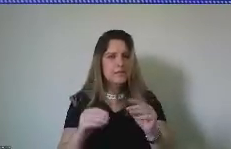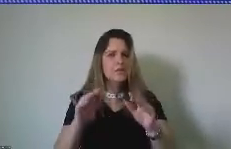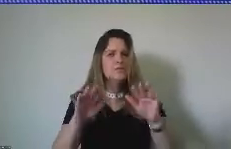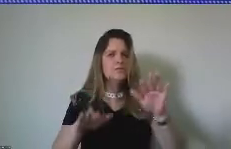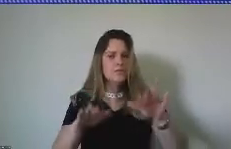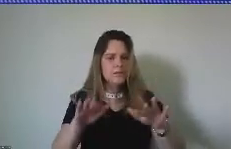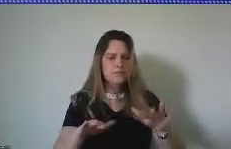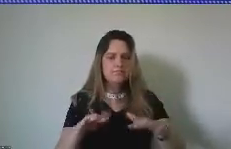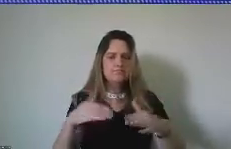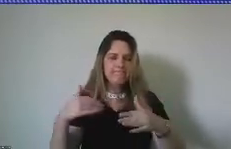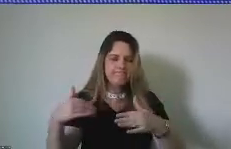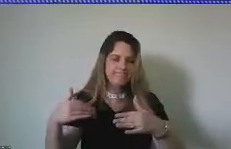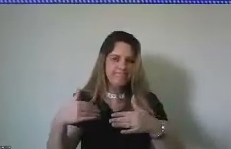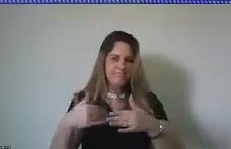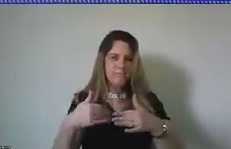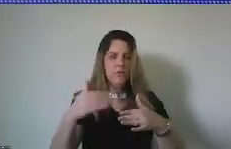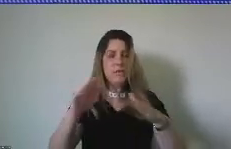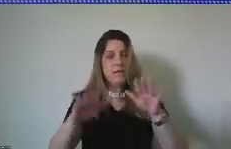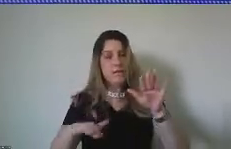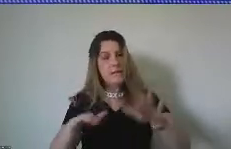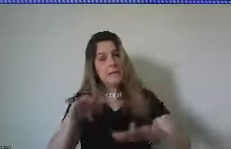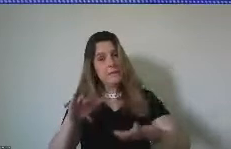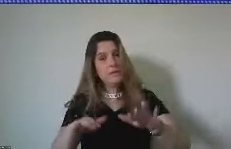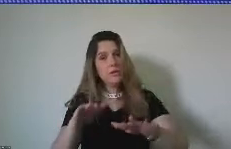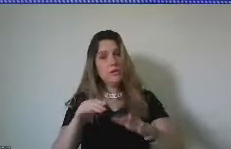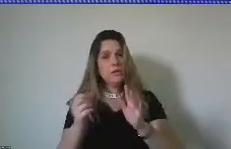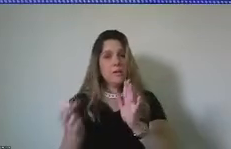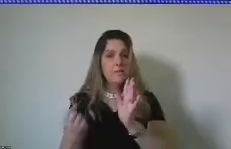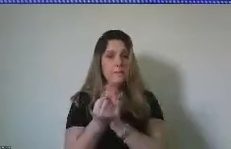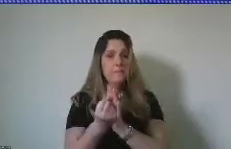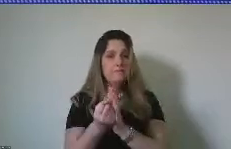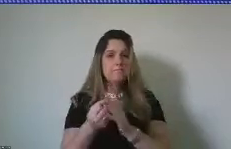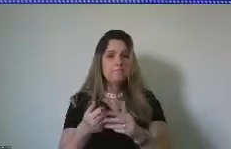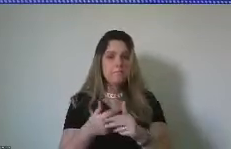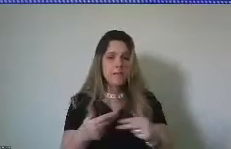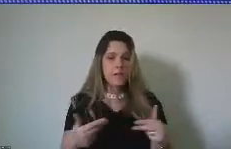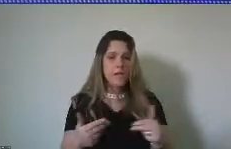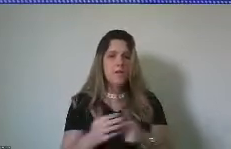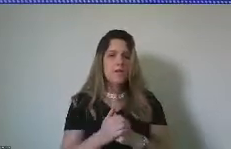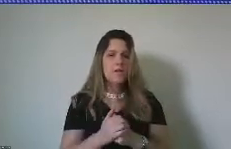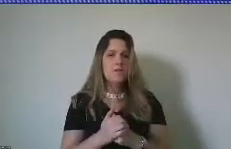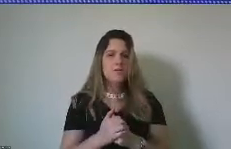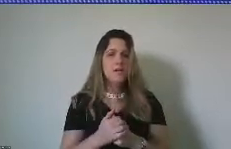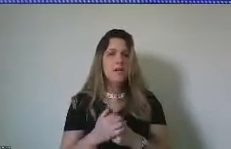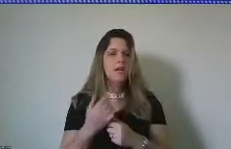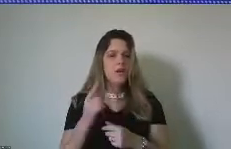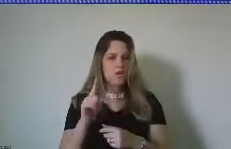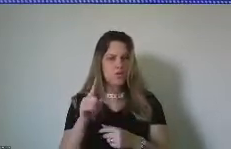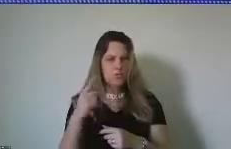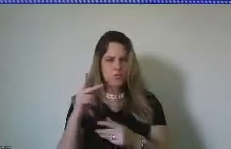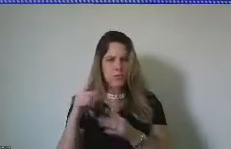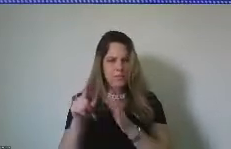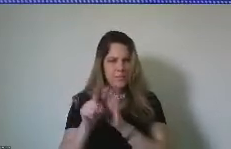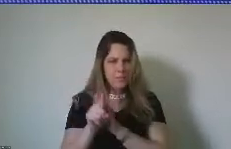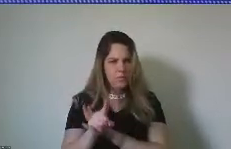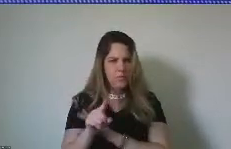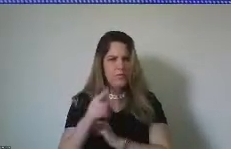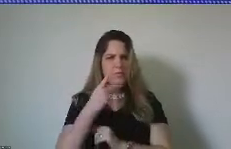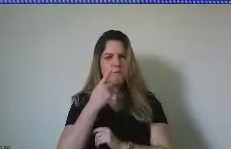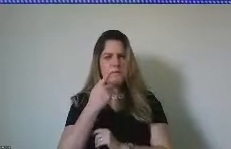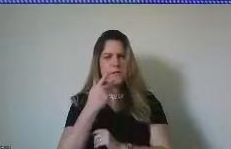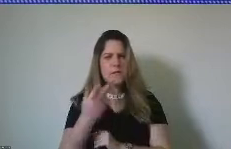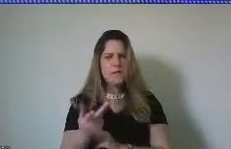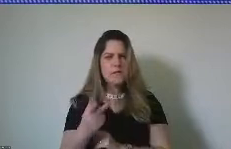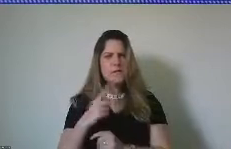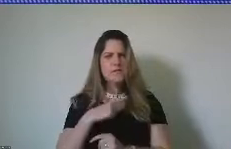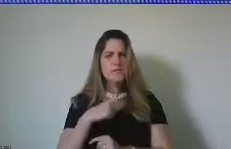Então depende muito da Quanto seria a aplicação e a segunda pergunta você falou daqueles que em ser vírgula seis